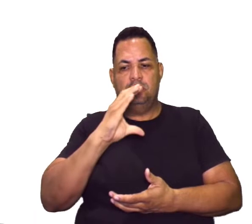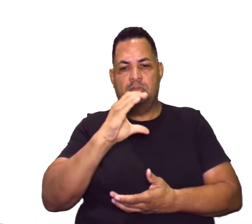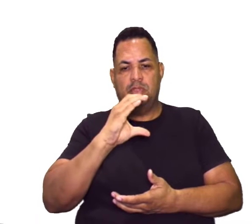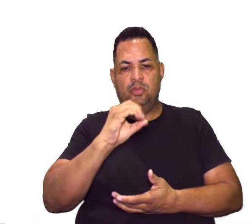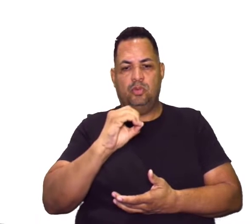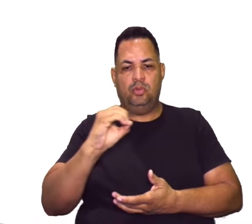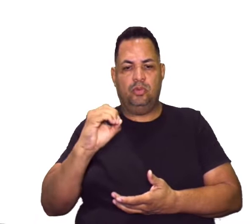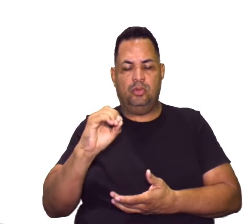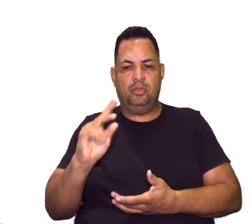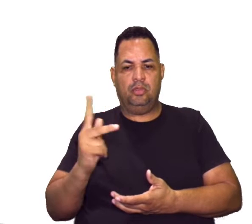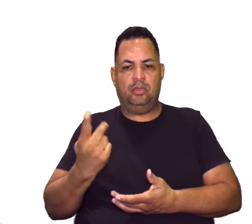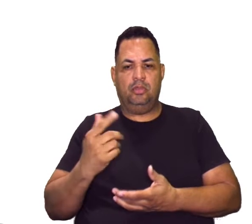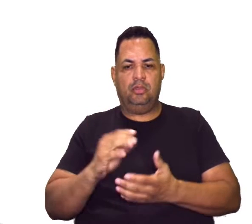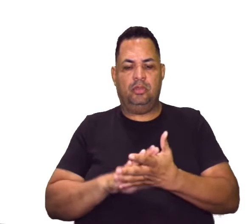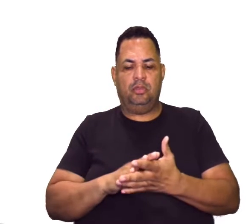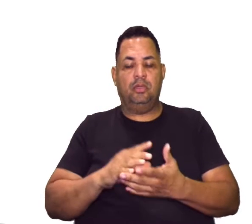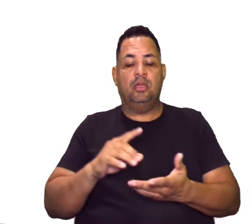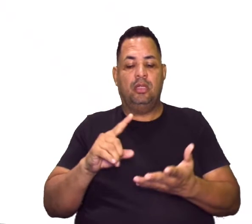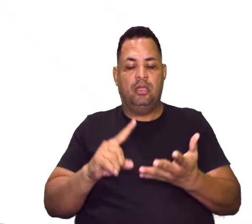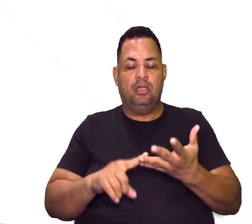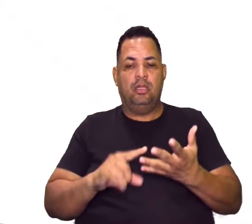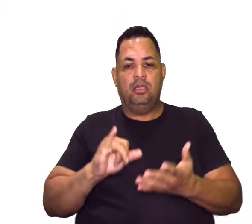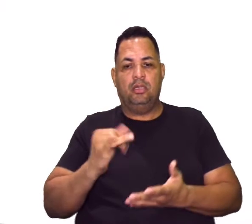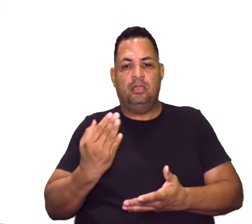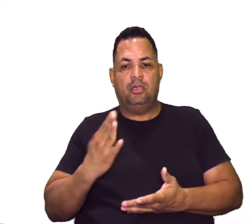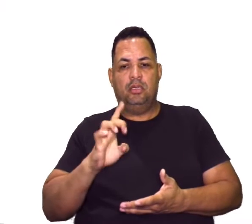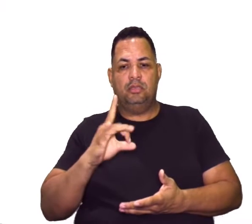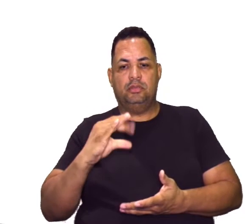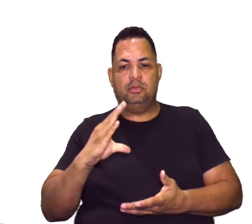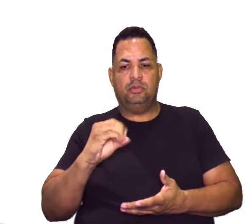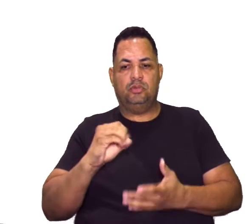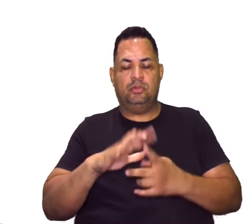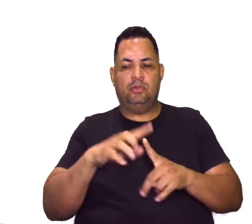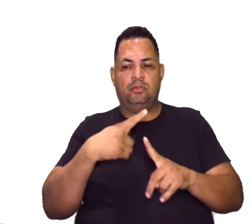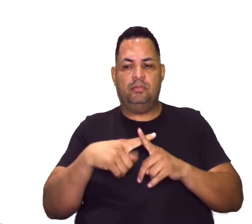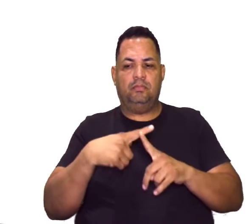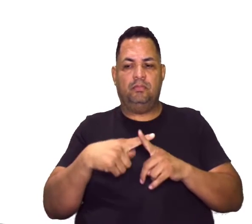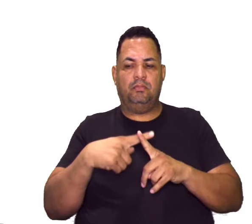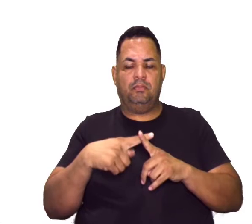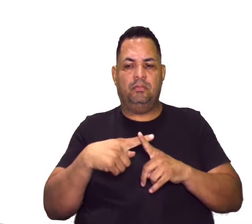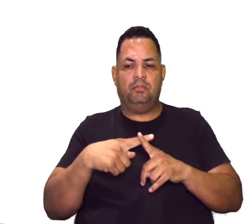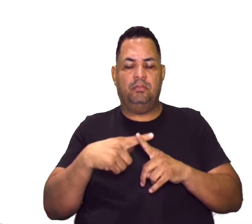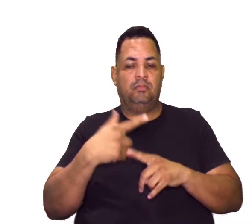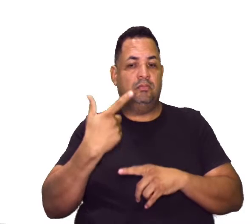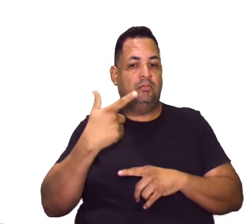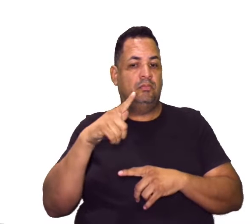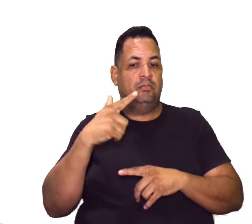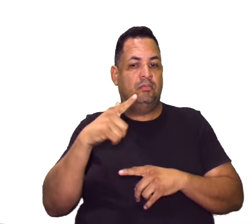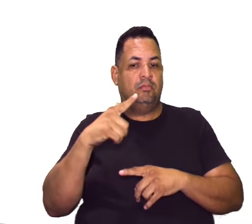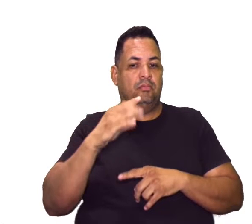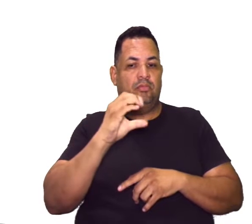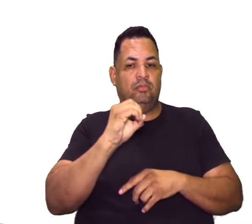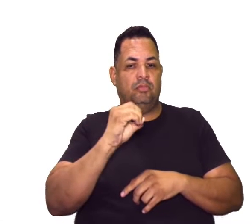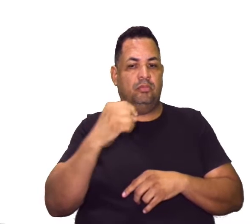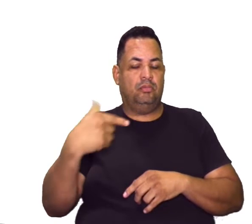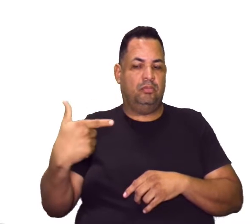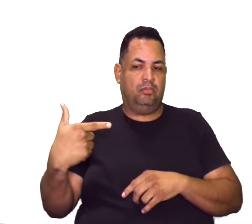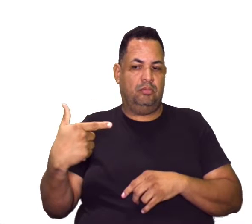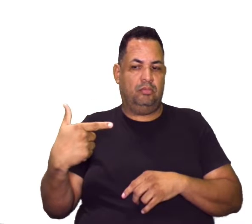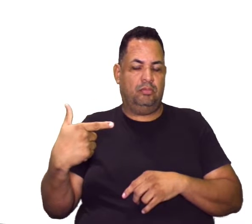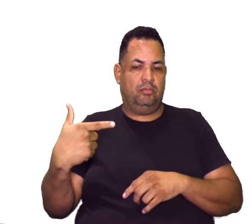COOH. É um hidrácido? Sim, é um hidrácido porque ele não tem